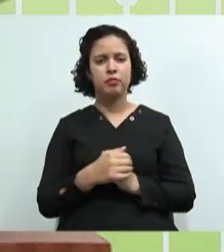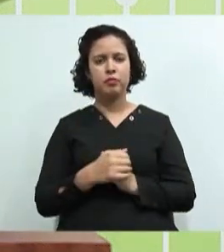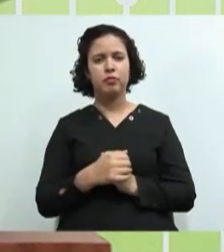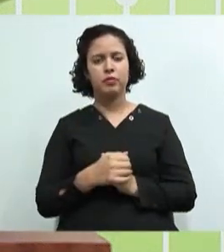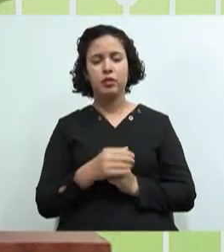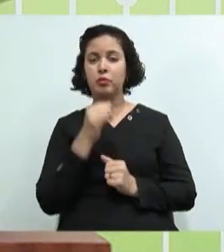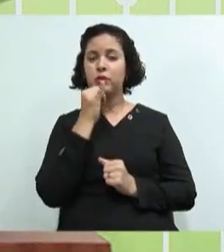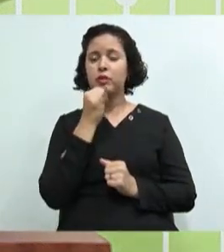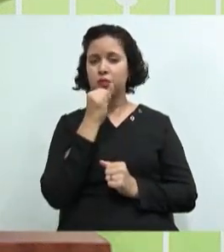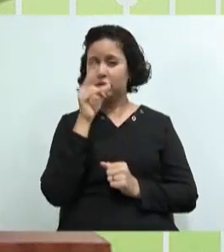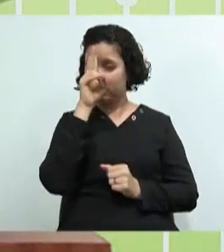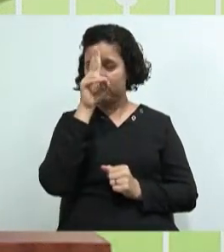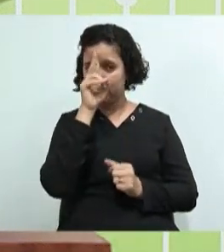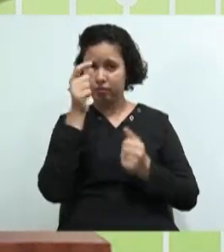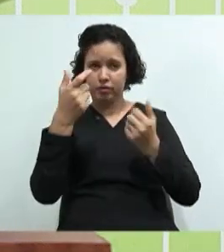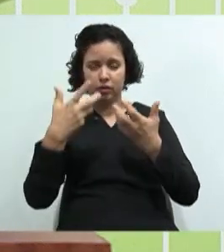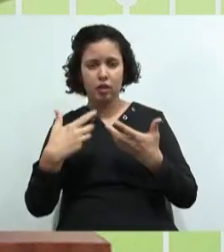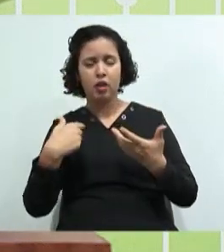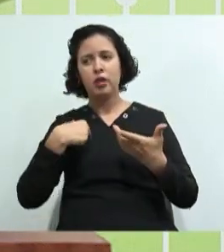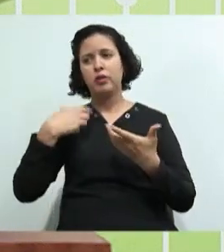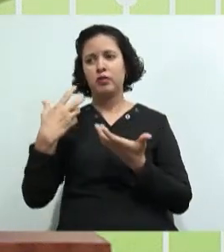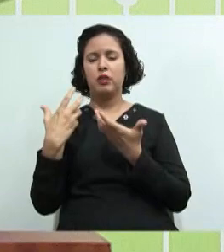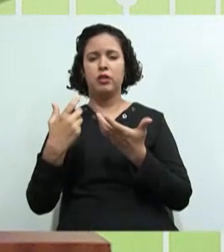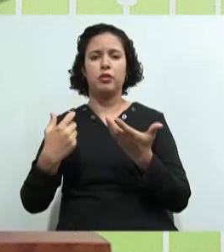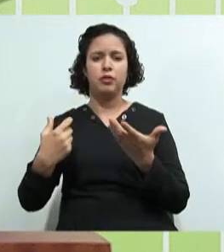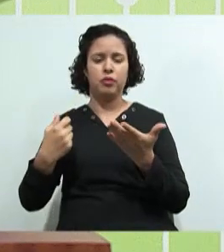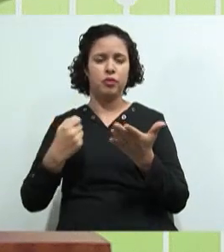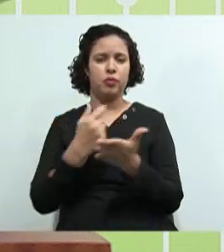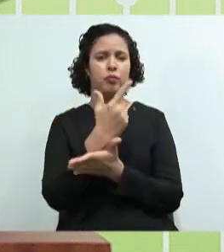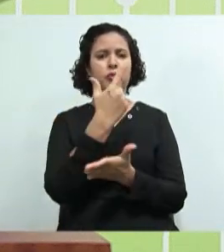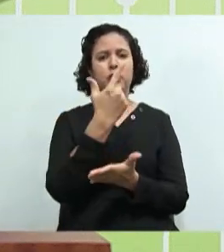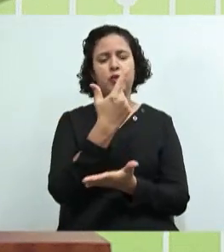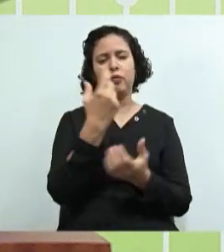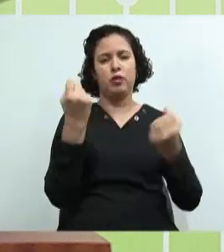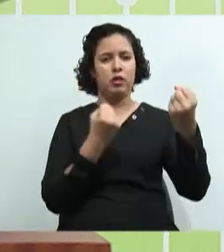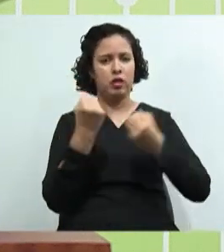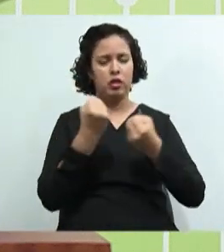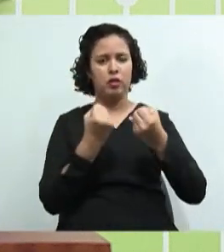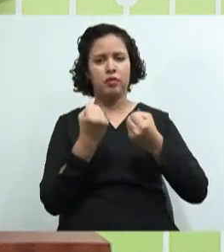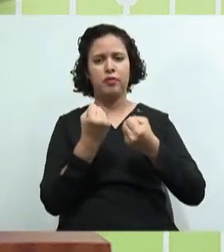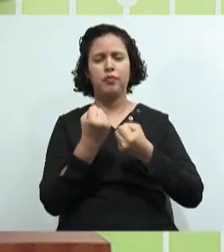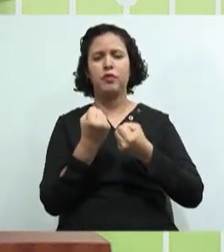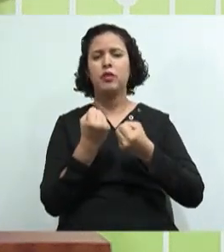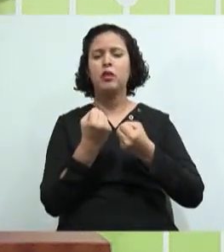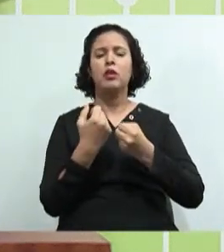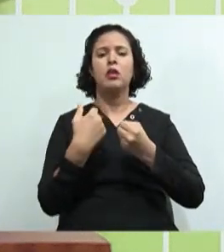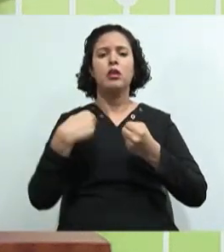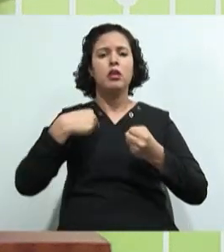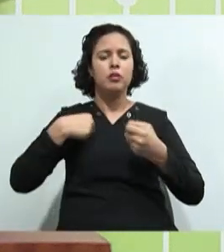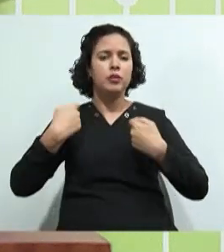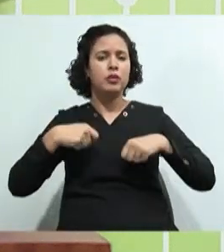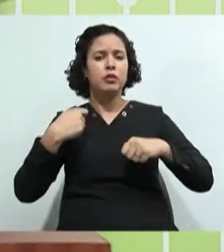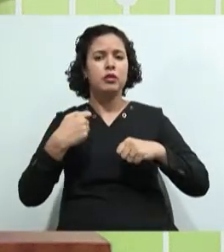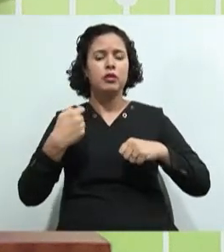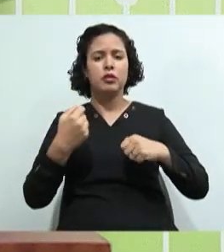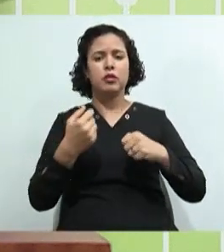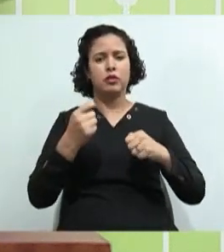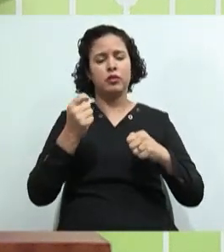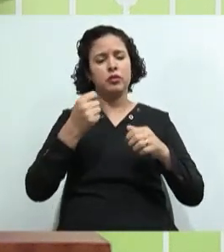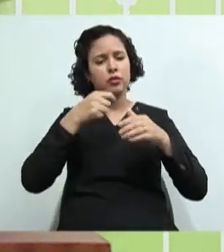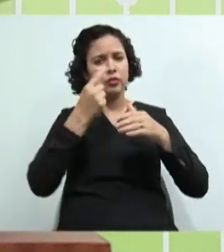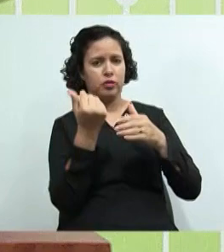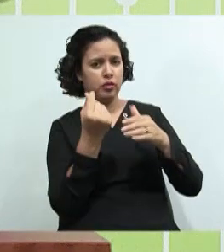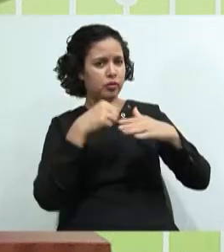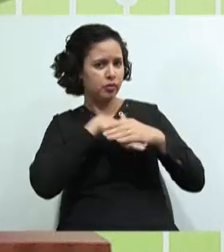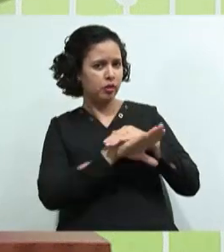um carro. Quanto que eu preciso guardar por mês para comprar um carro? Calma. Primeiro você